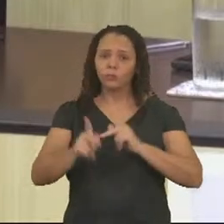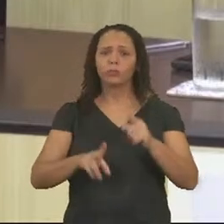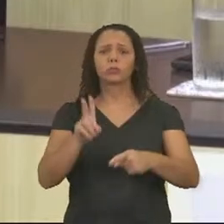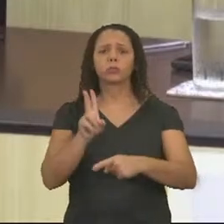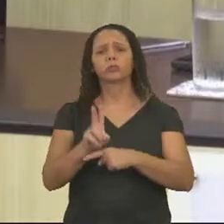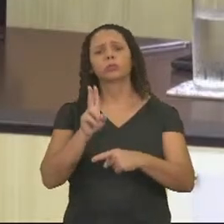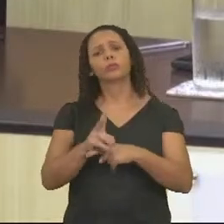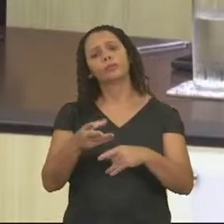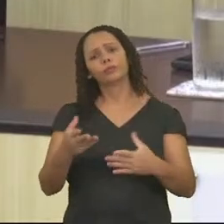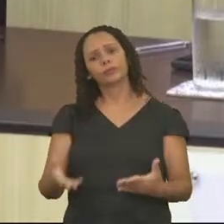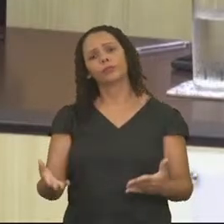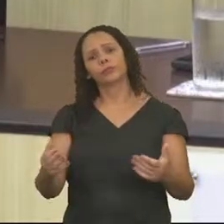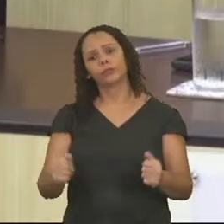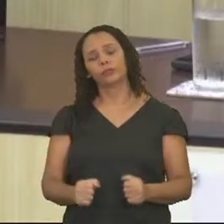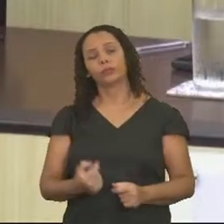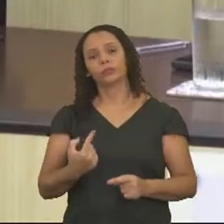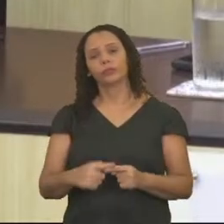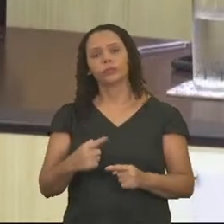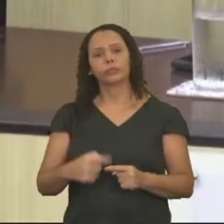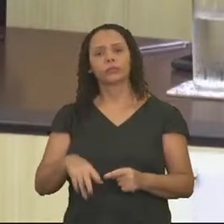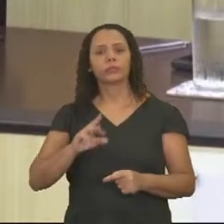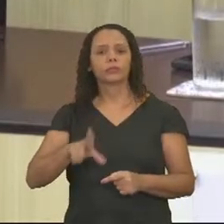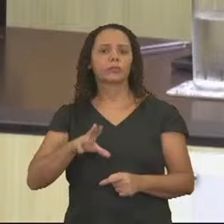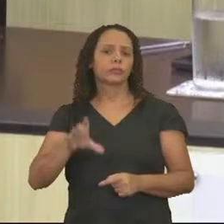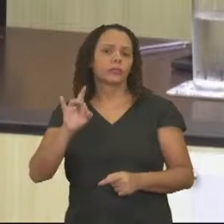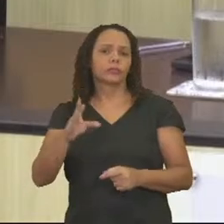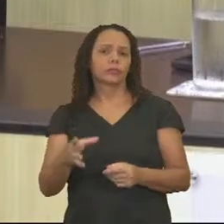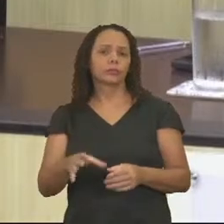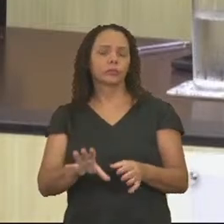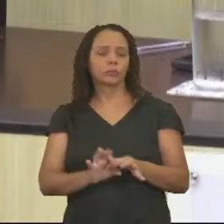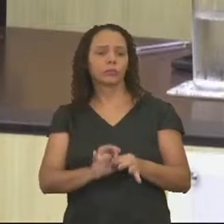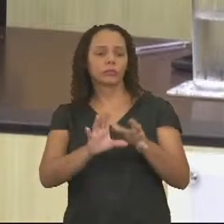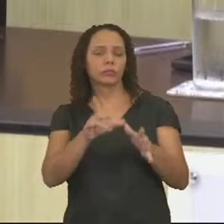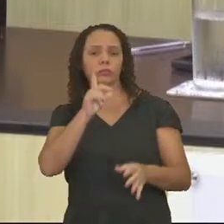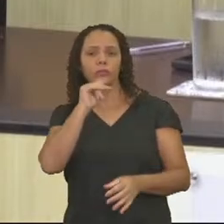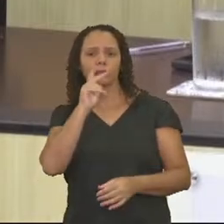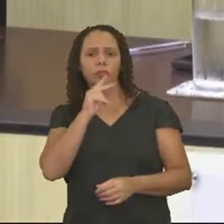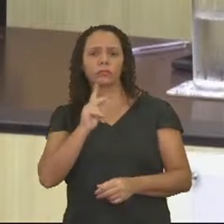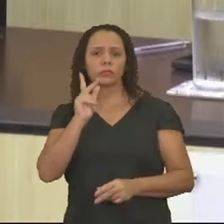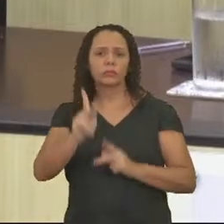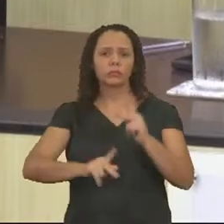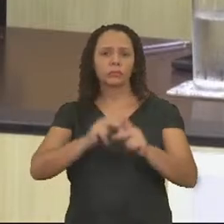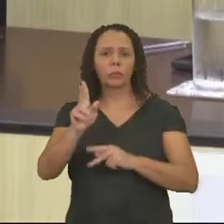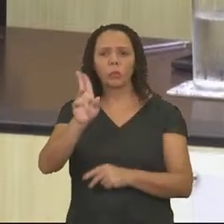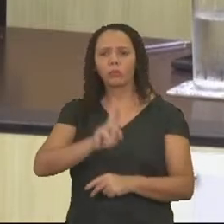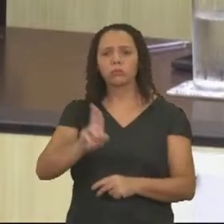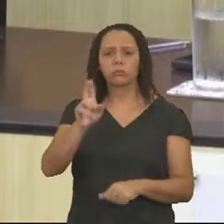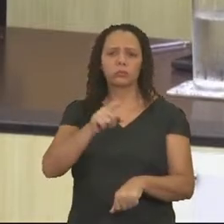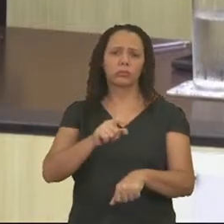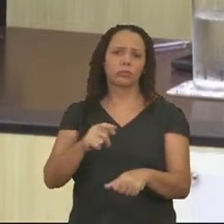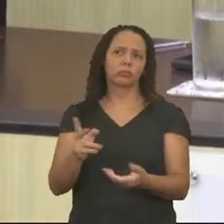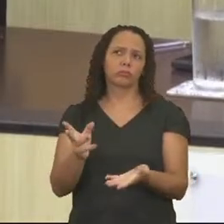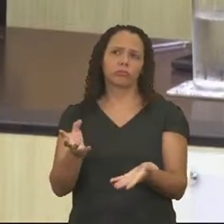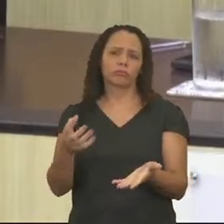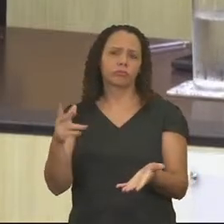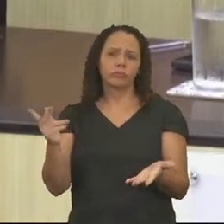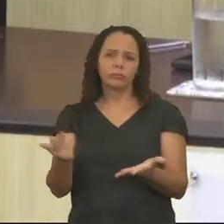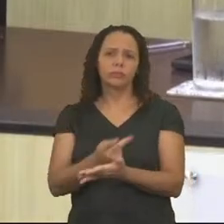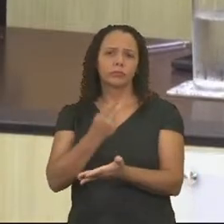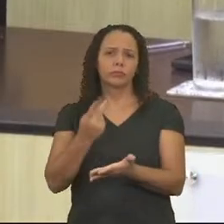cuidar, porque não adianta ir lá instalar água e a comunidade usar, deixar a torneira